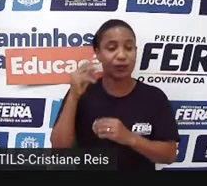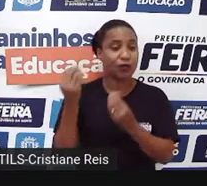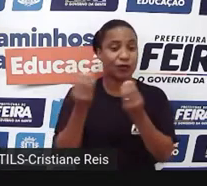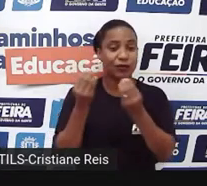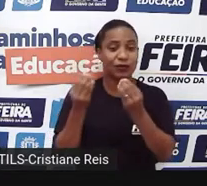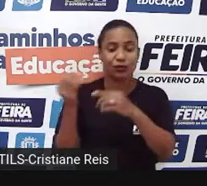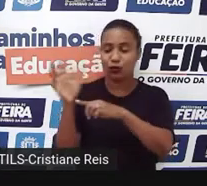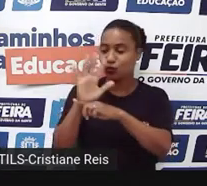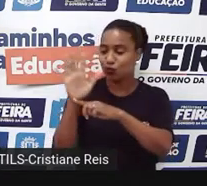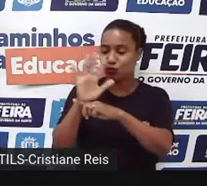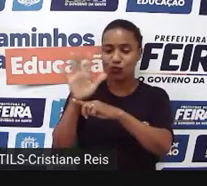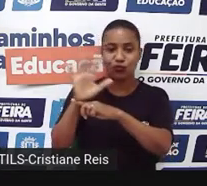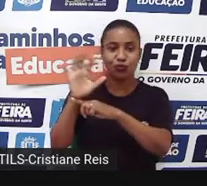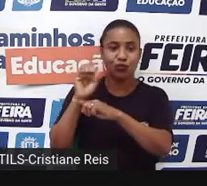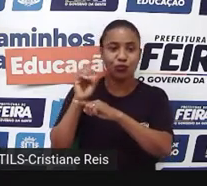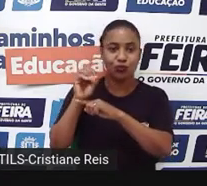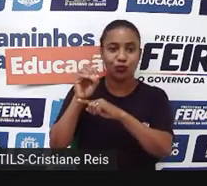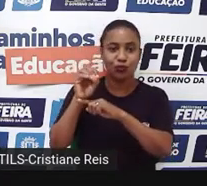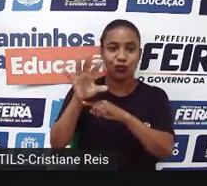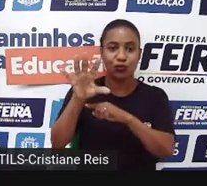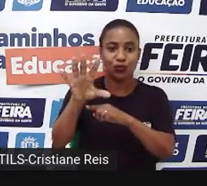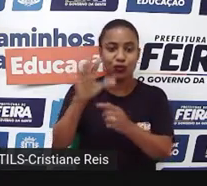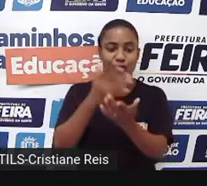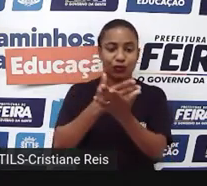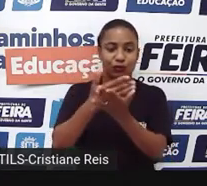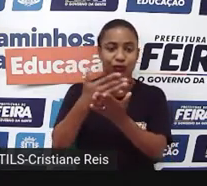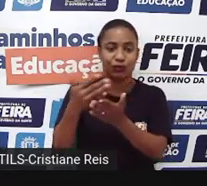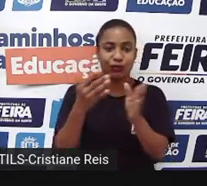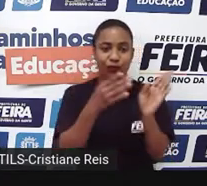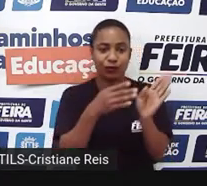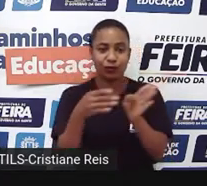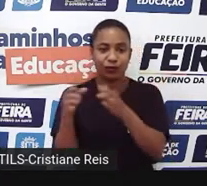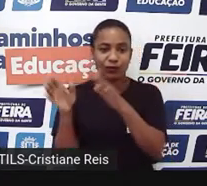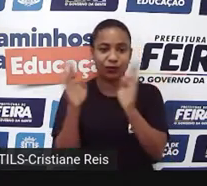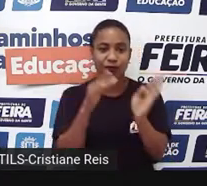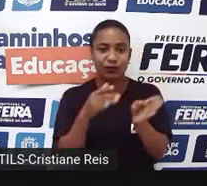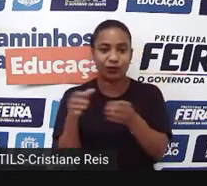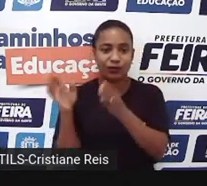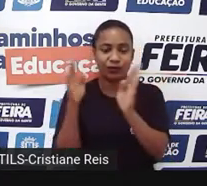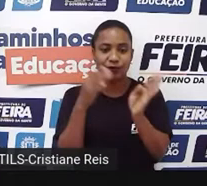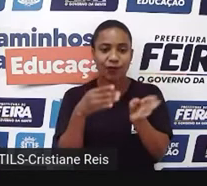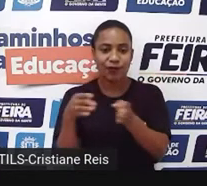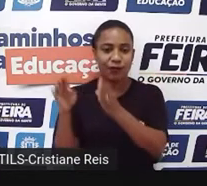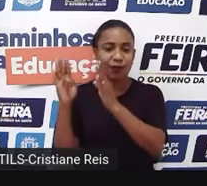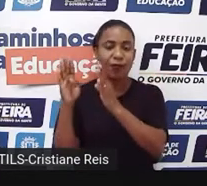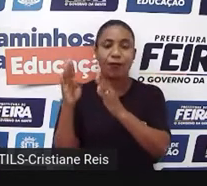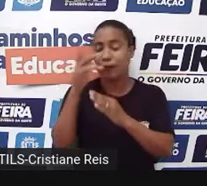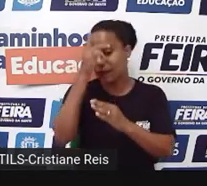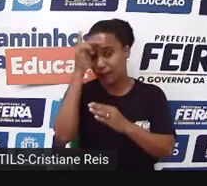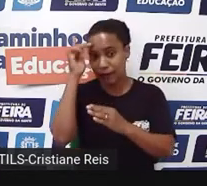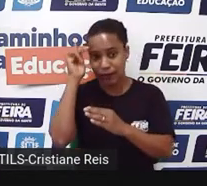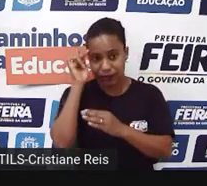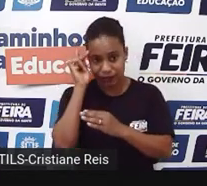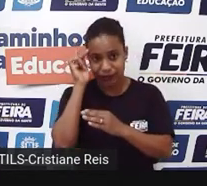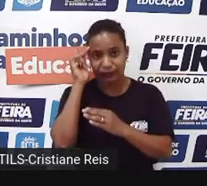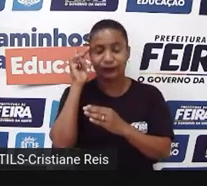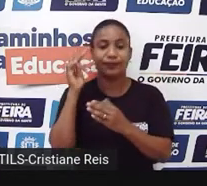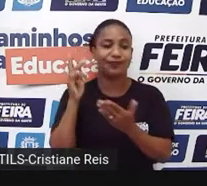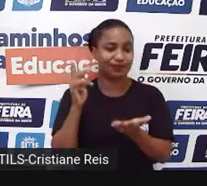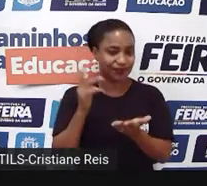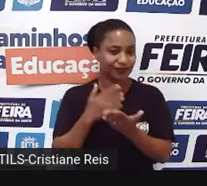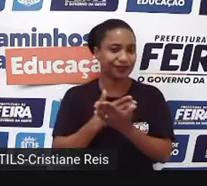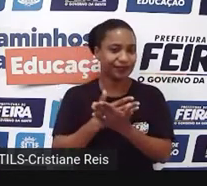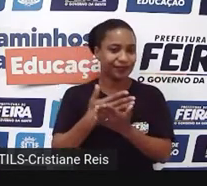de imagem em movimento já começaram a se popularizar mais para o público. E a partir daí,